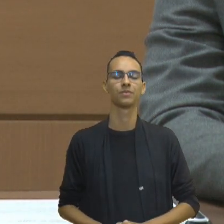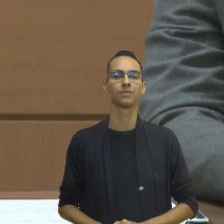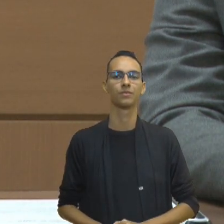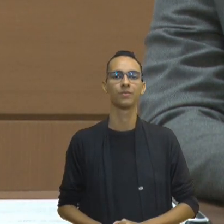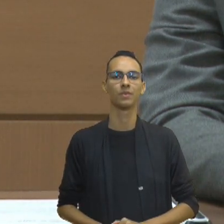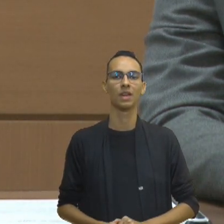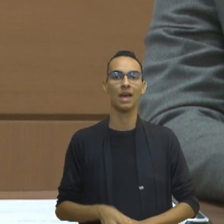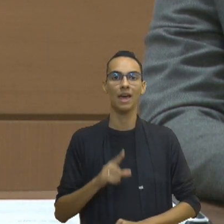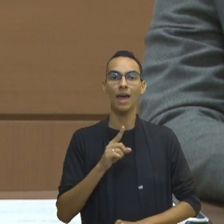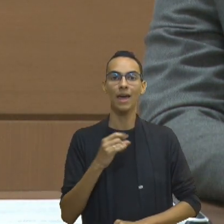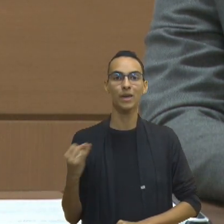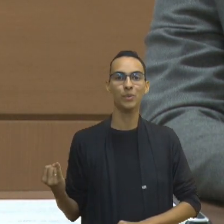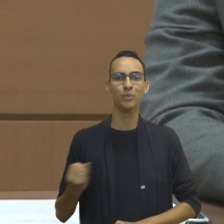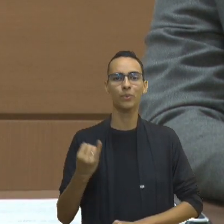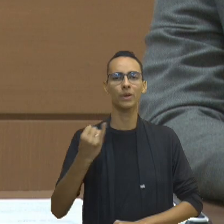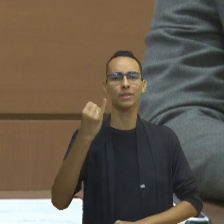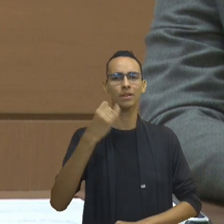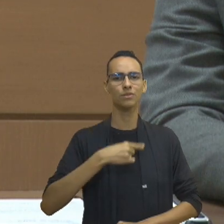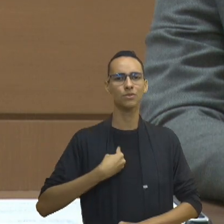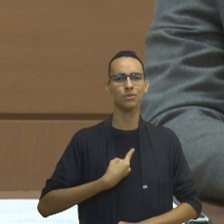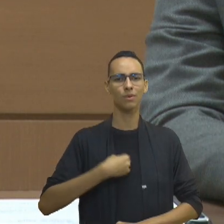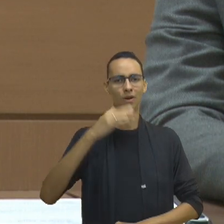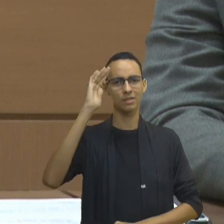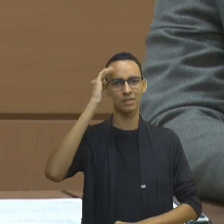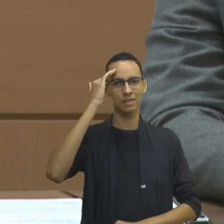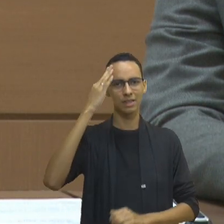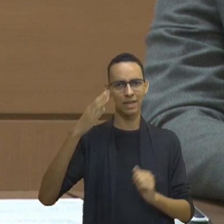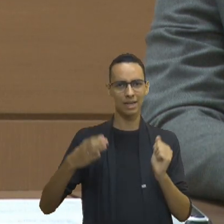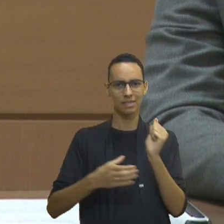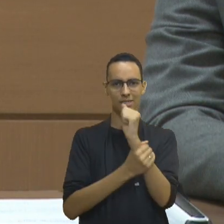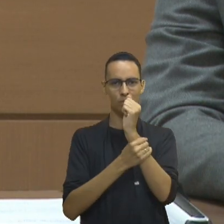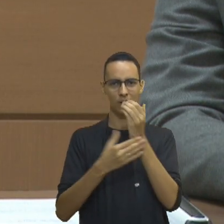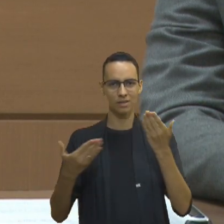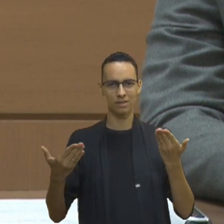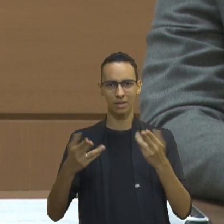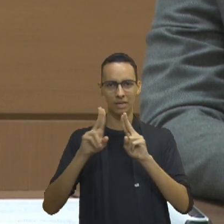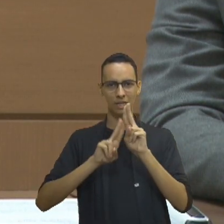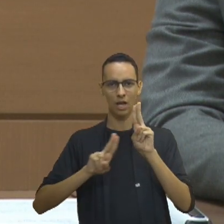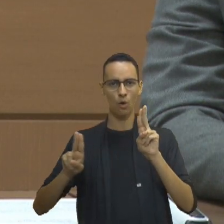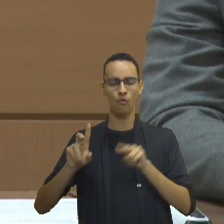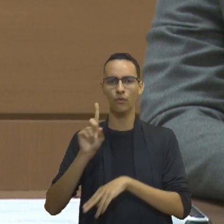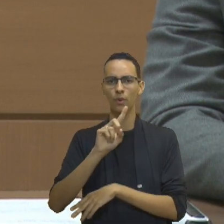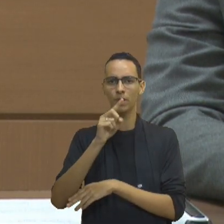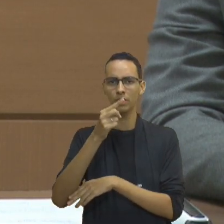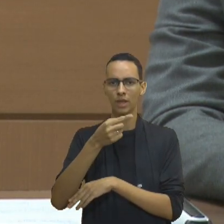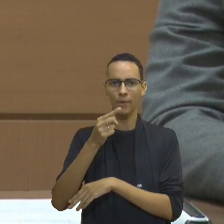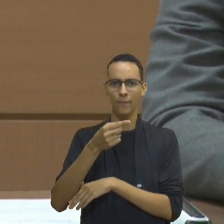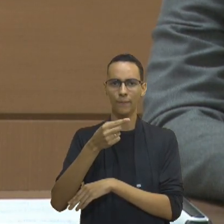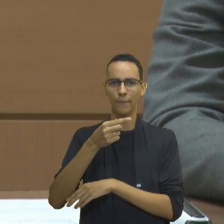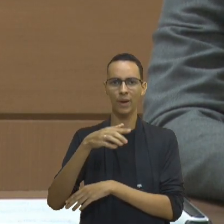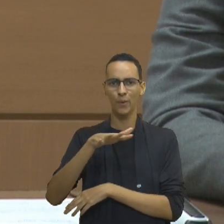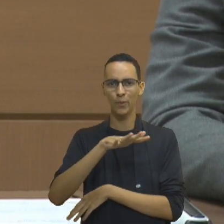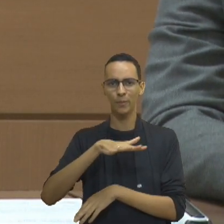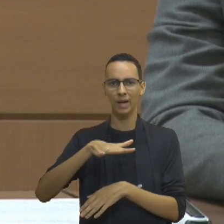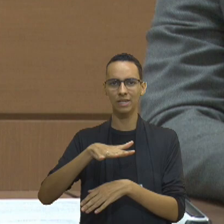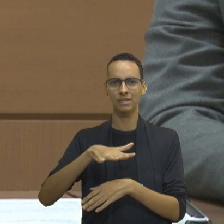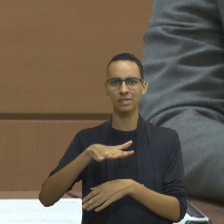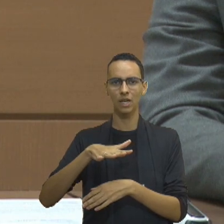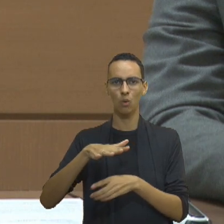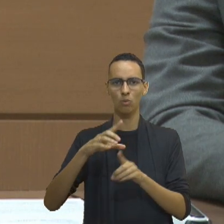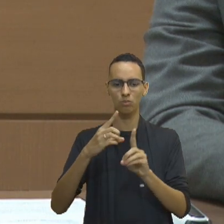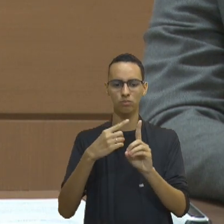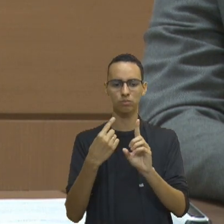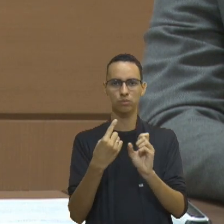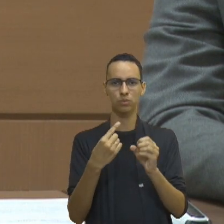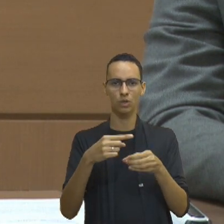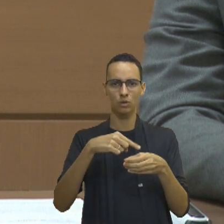É fundamental compreender que a segurança na UFO não é fruto de uma ação isolada, mas sim de um